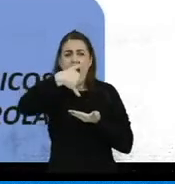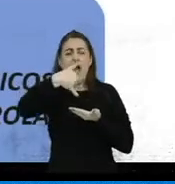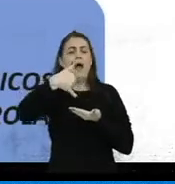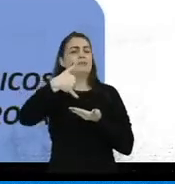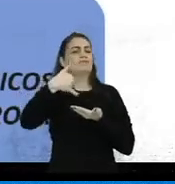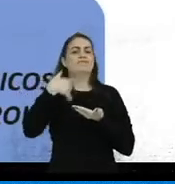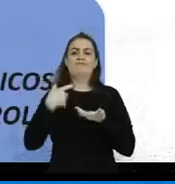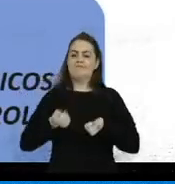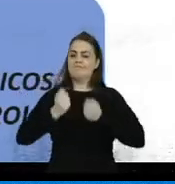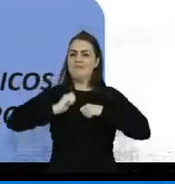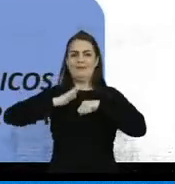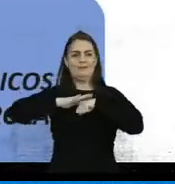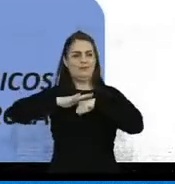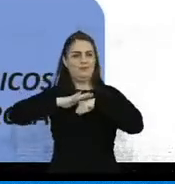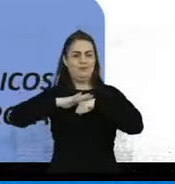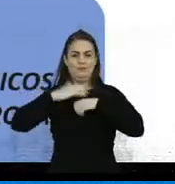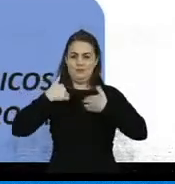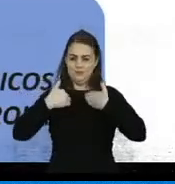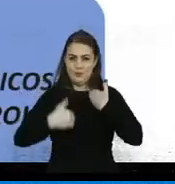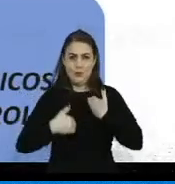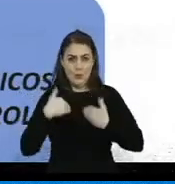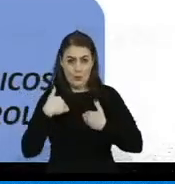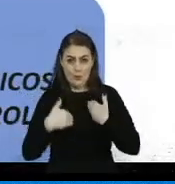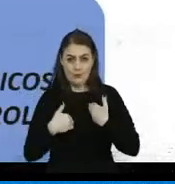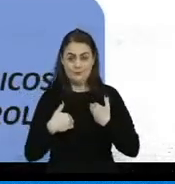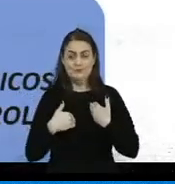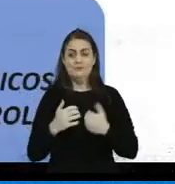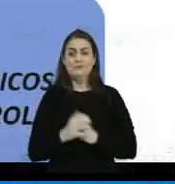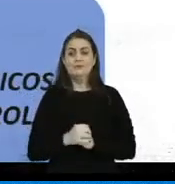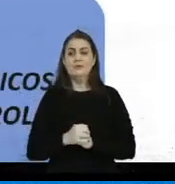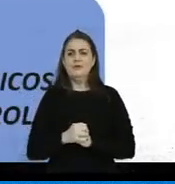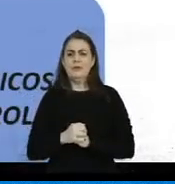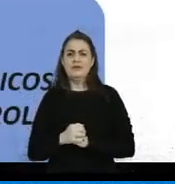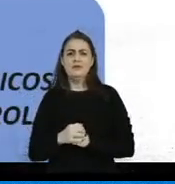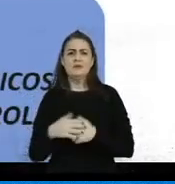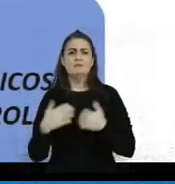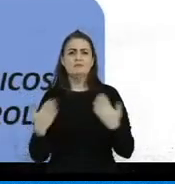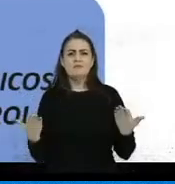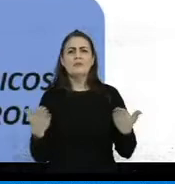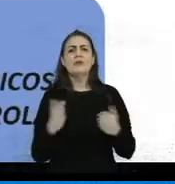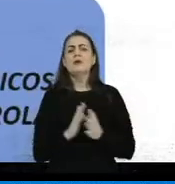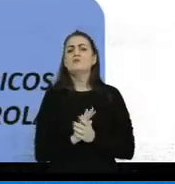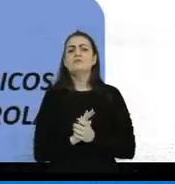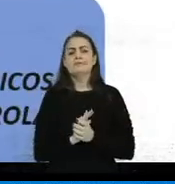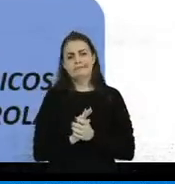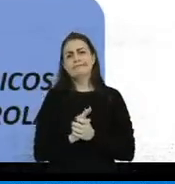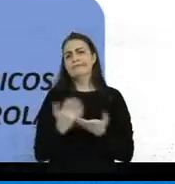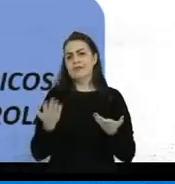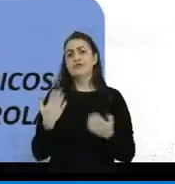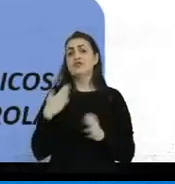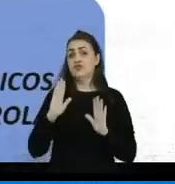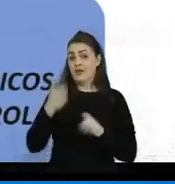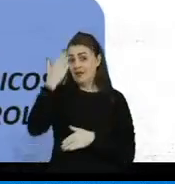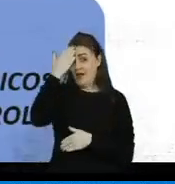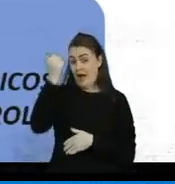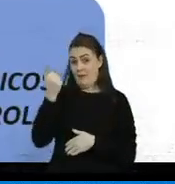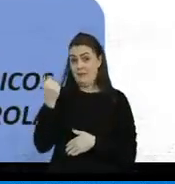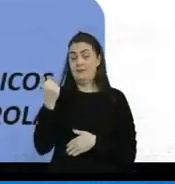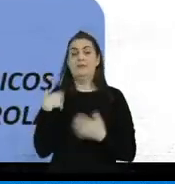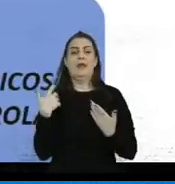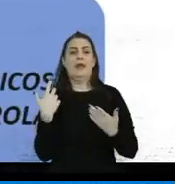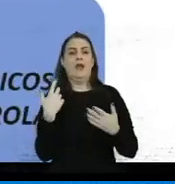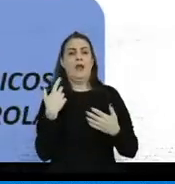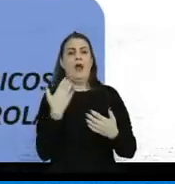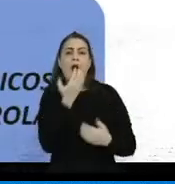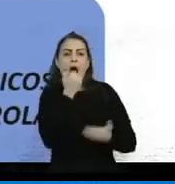nesses tipos de alimentos. Então, é aquela coisa que a gente já sabe, produto industrializado, fritura, gorduras que a gente, né,